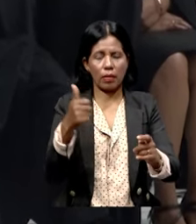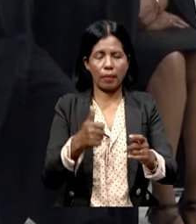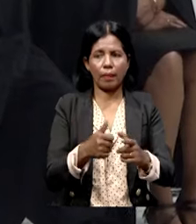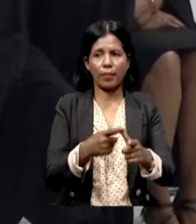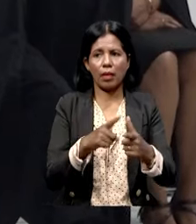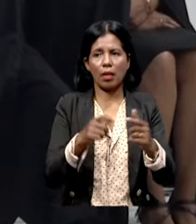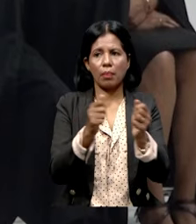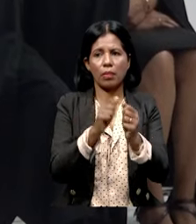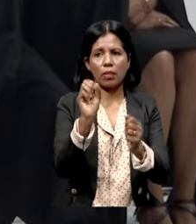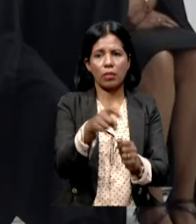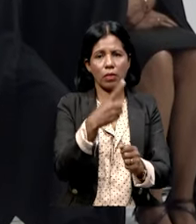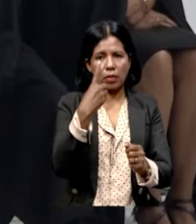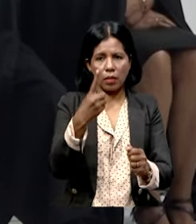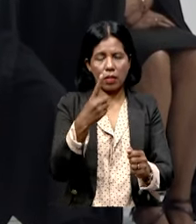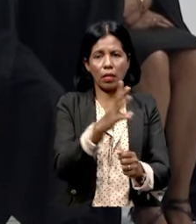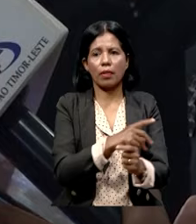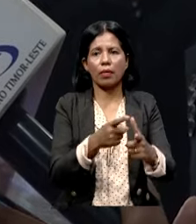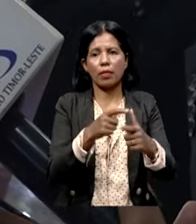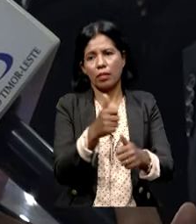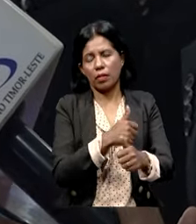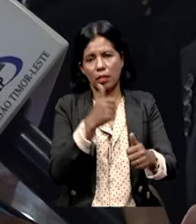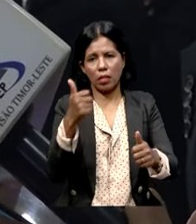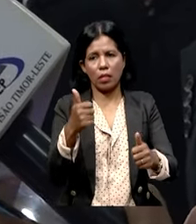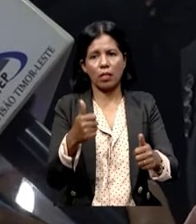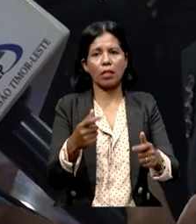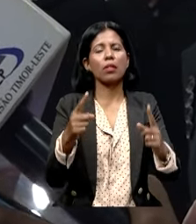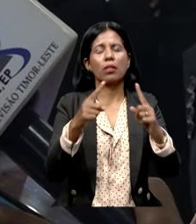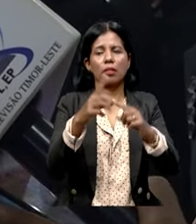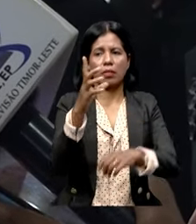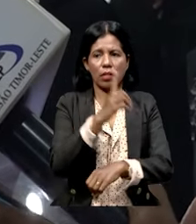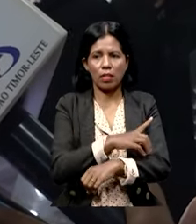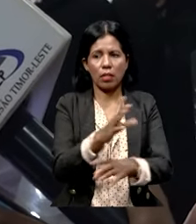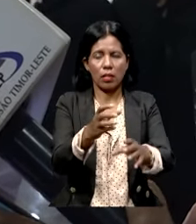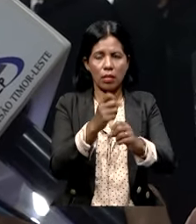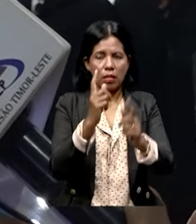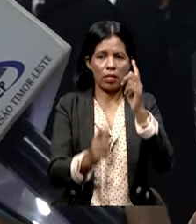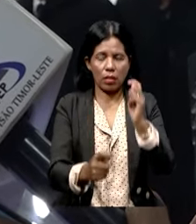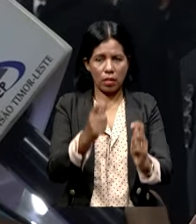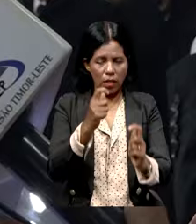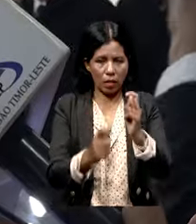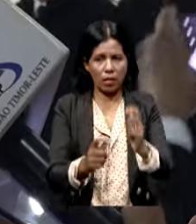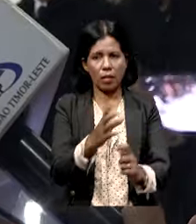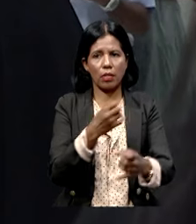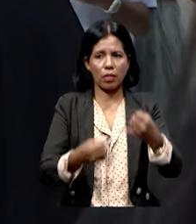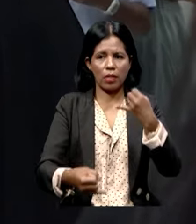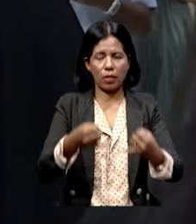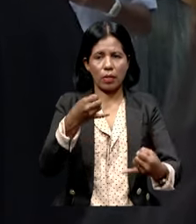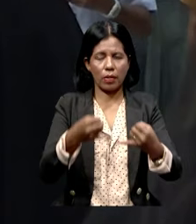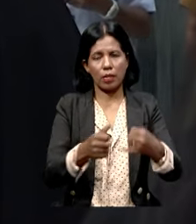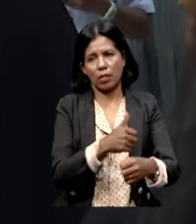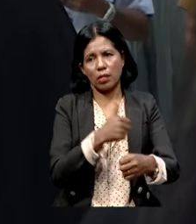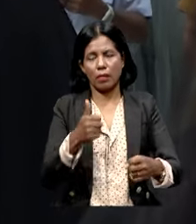na INSANUR e SINIRA e Sr. Selo, que hoje se me posso ir ao Tribunal de Jurisdição Sr.